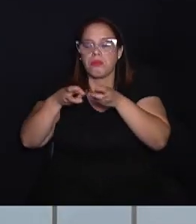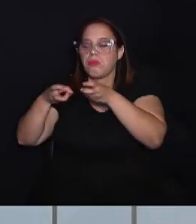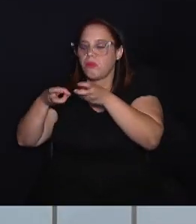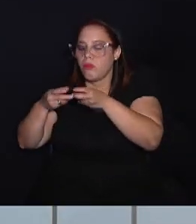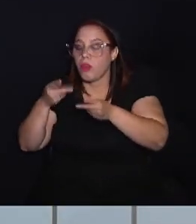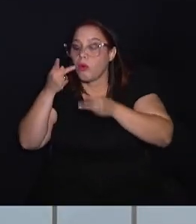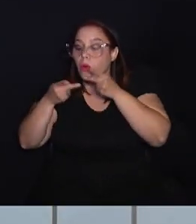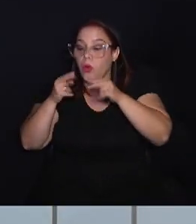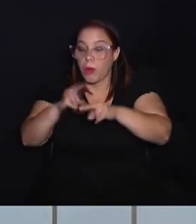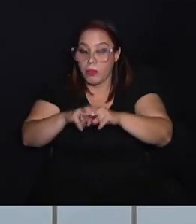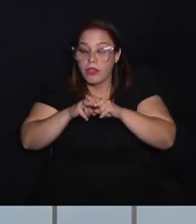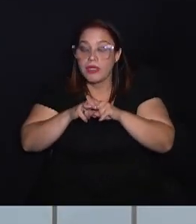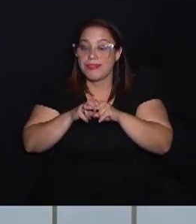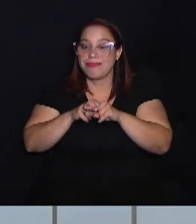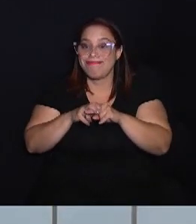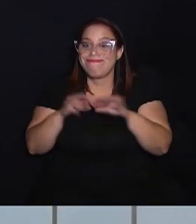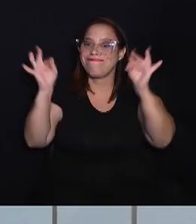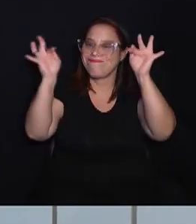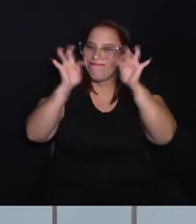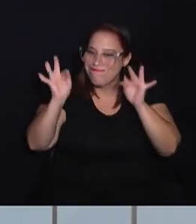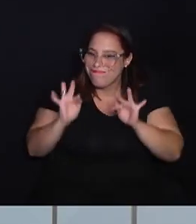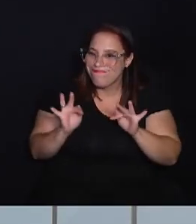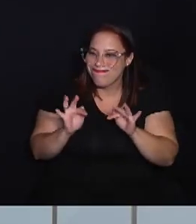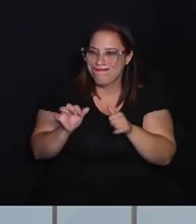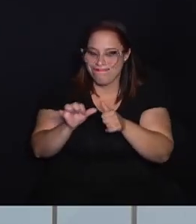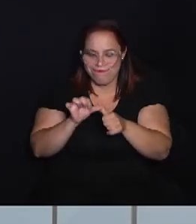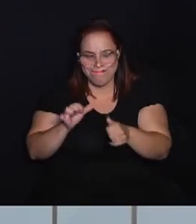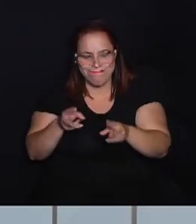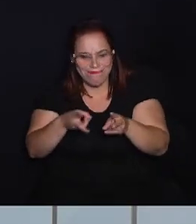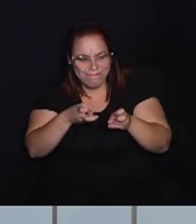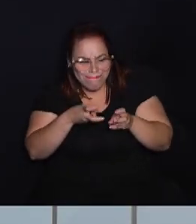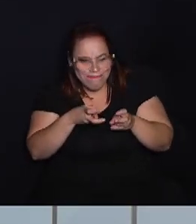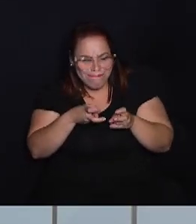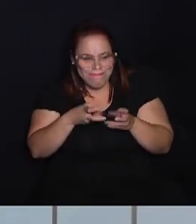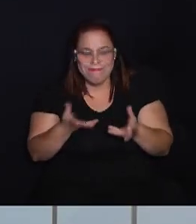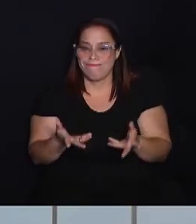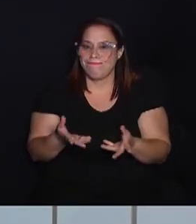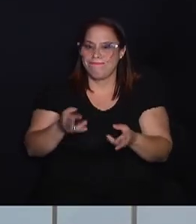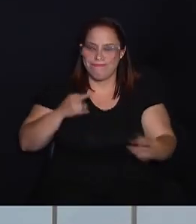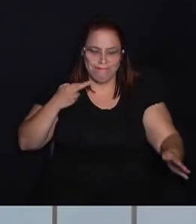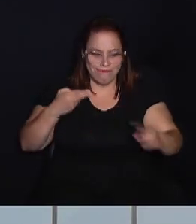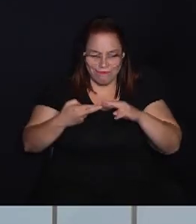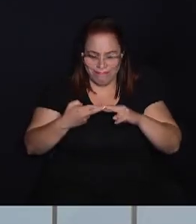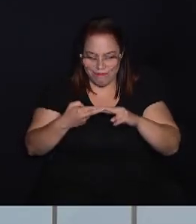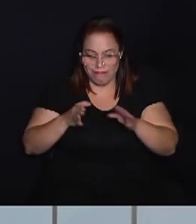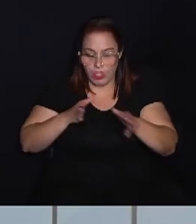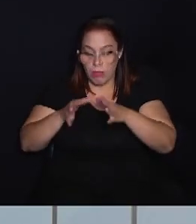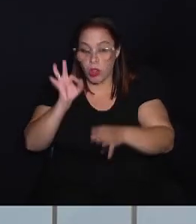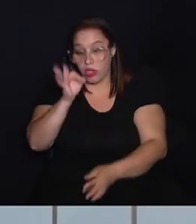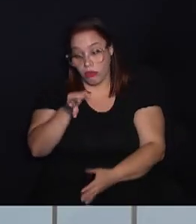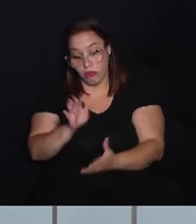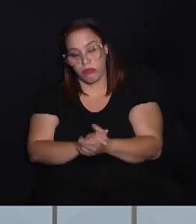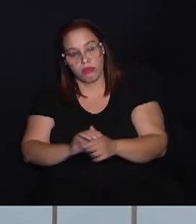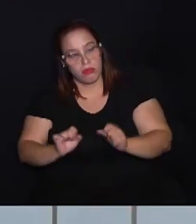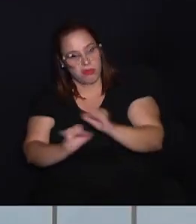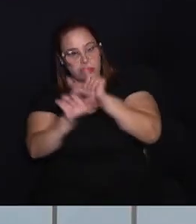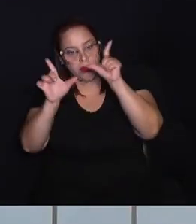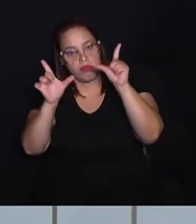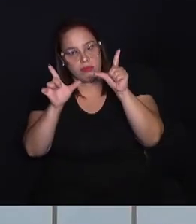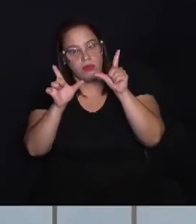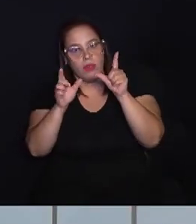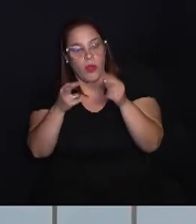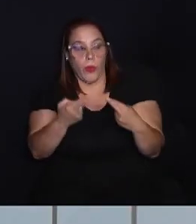de trabalho que eu já desenvolvi. Às vezes a própria população lembrava de iniciativas, de lutas que eu fiz junto com a